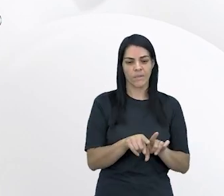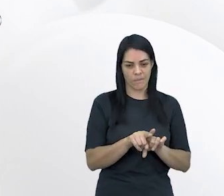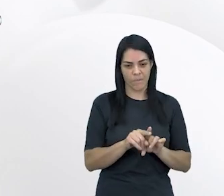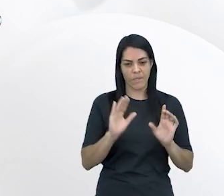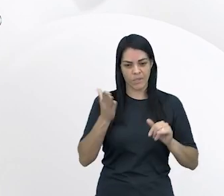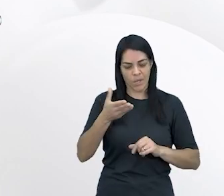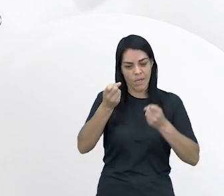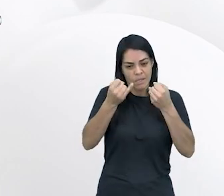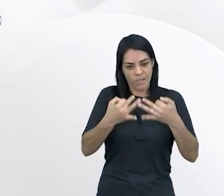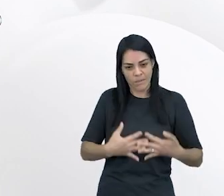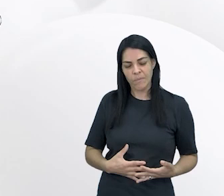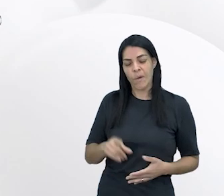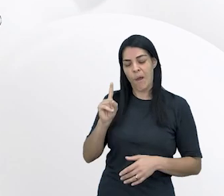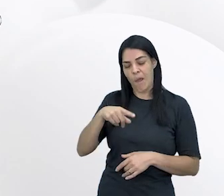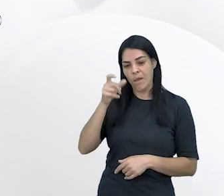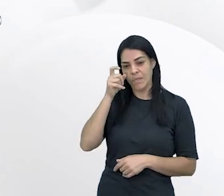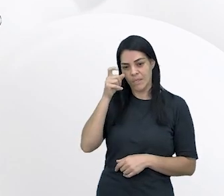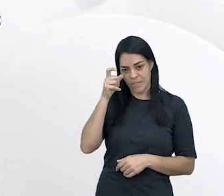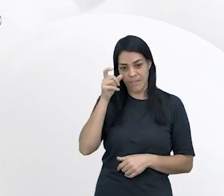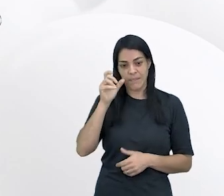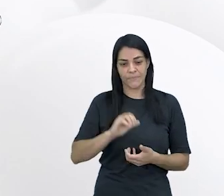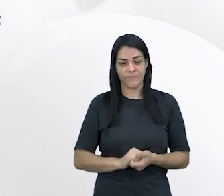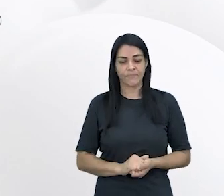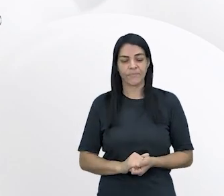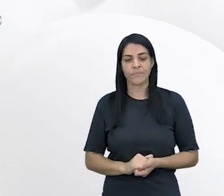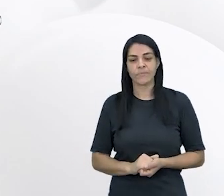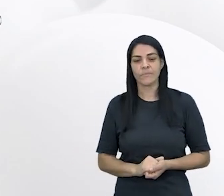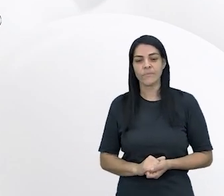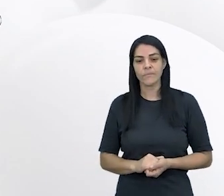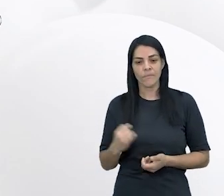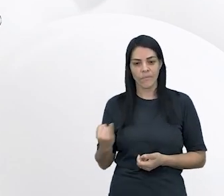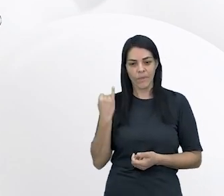citar, extremamente interessante, né? E